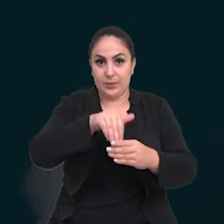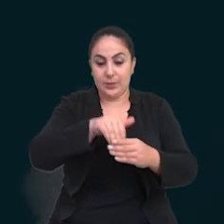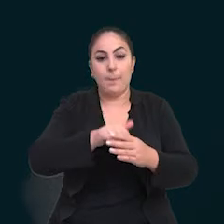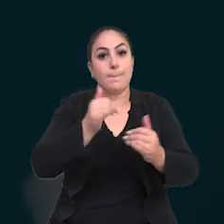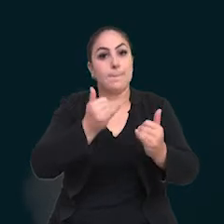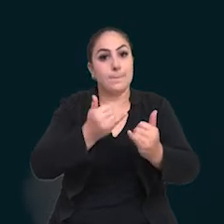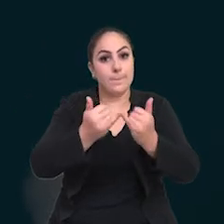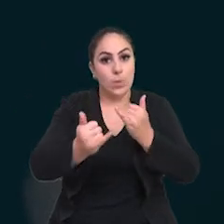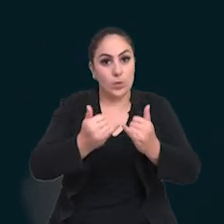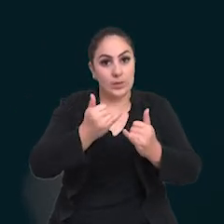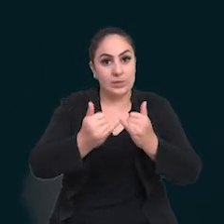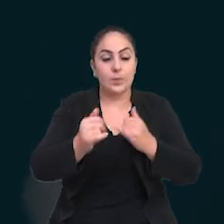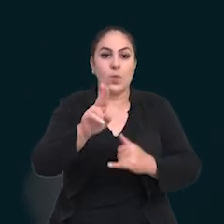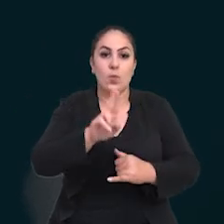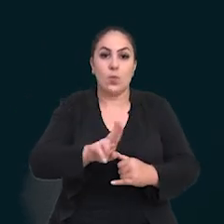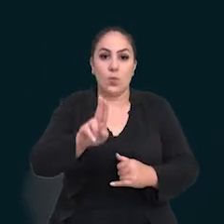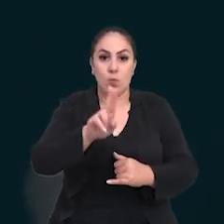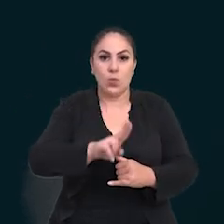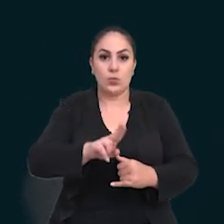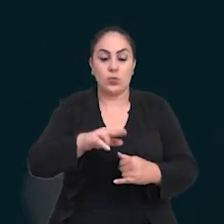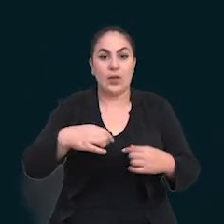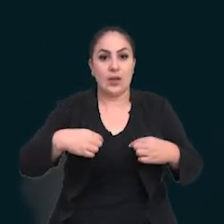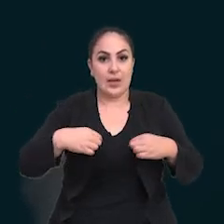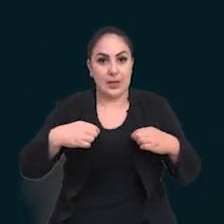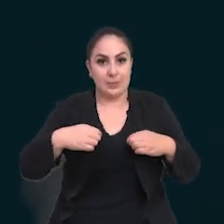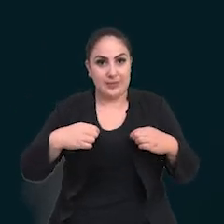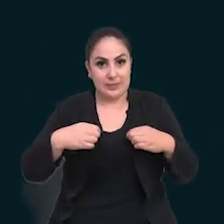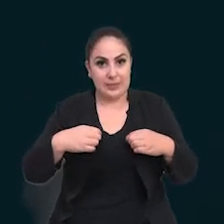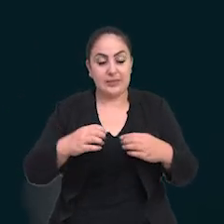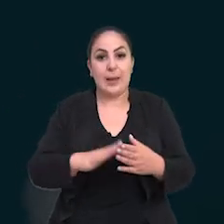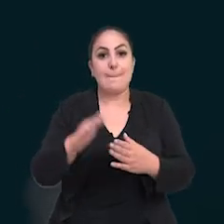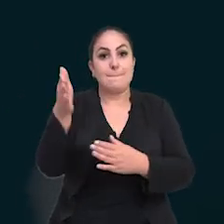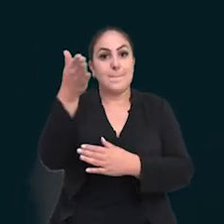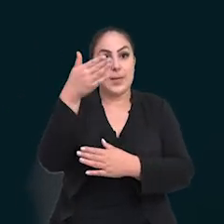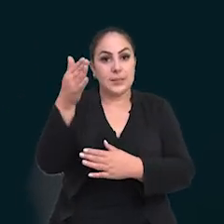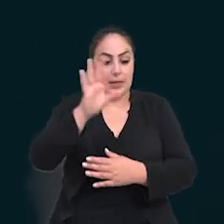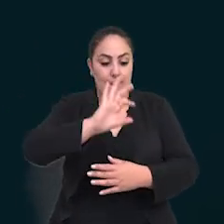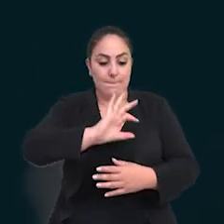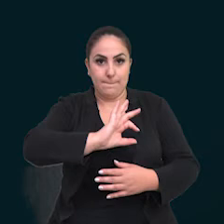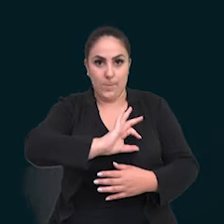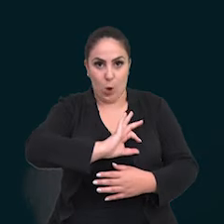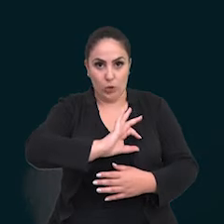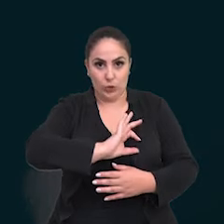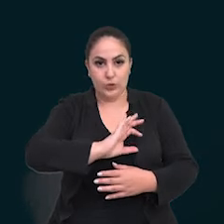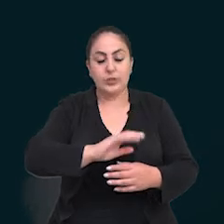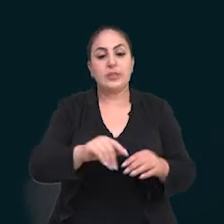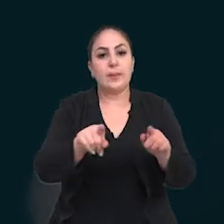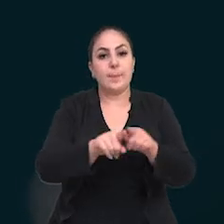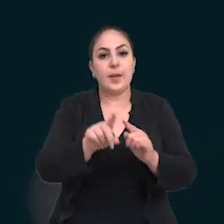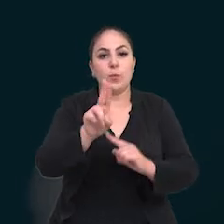eleitor, como, por exemplo, o uso de camiseta, bandeira,